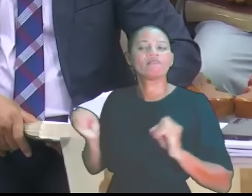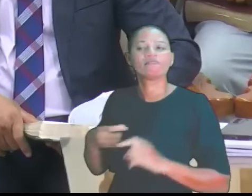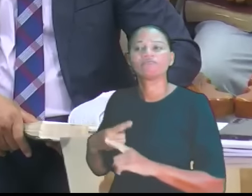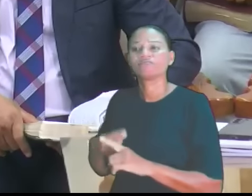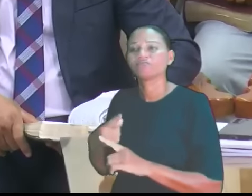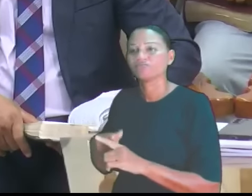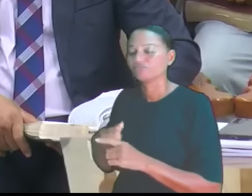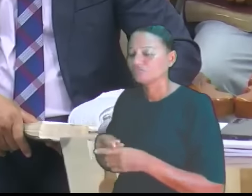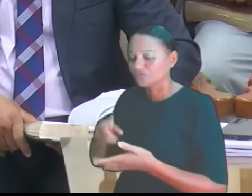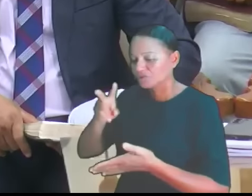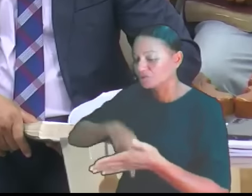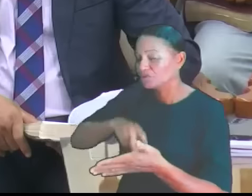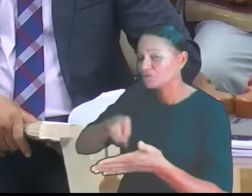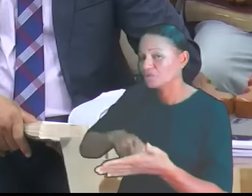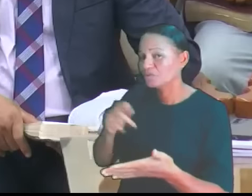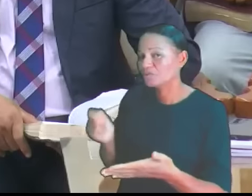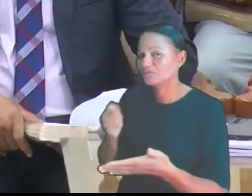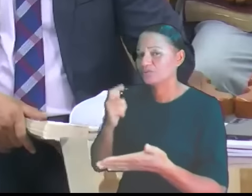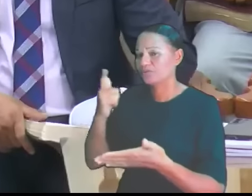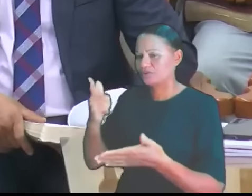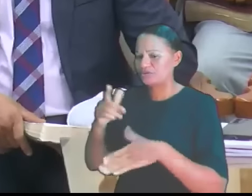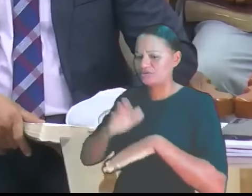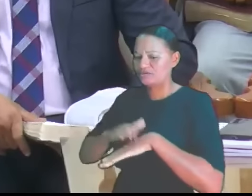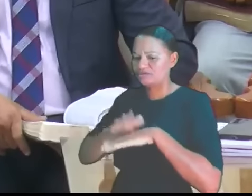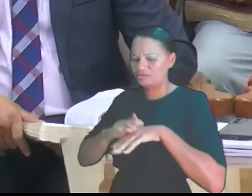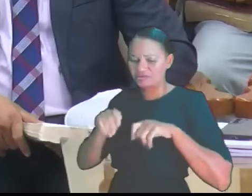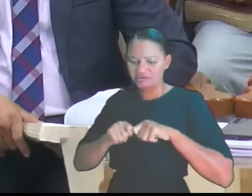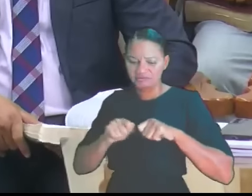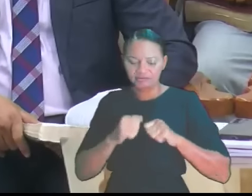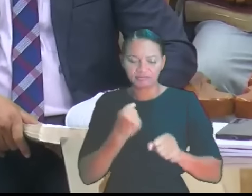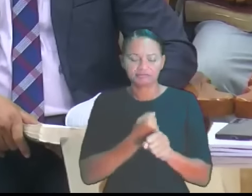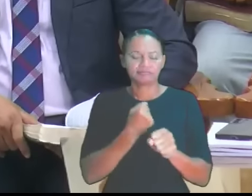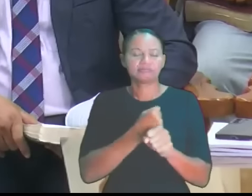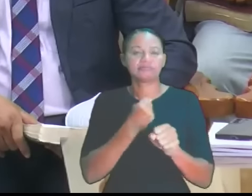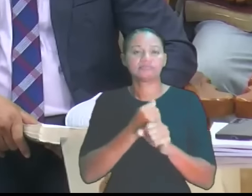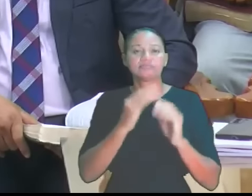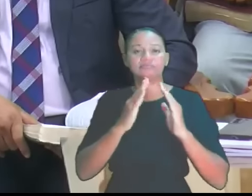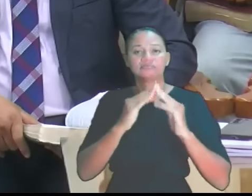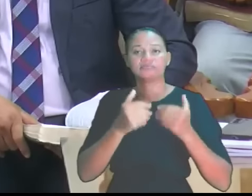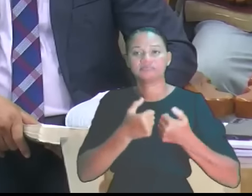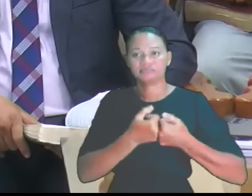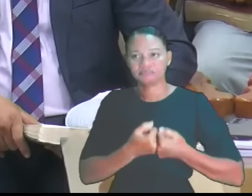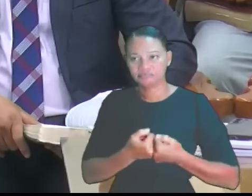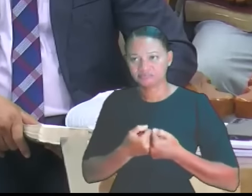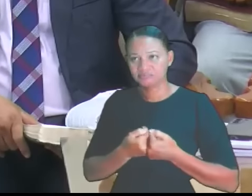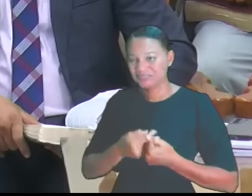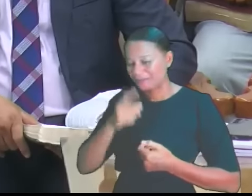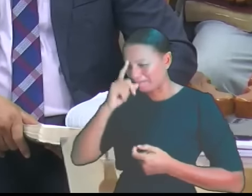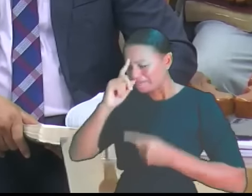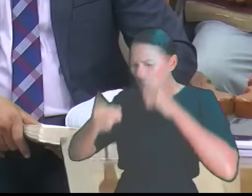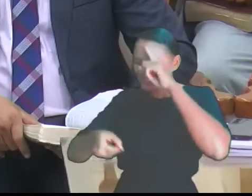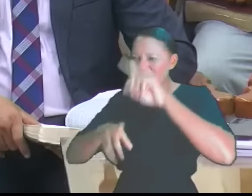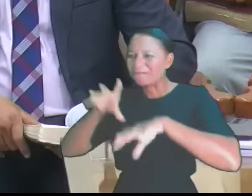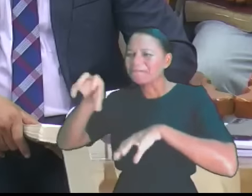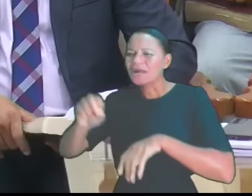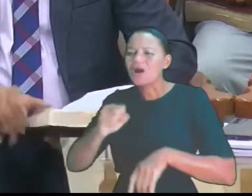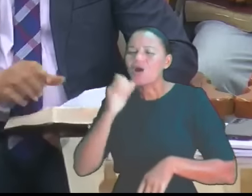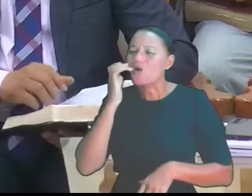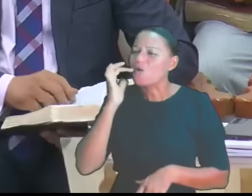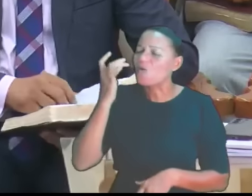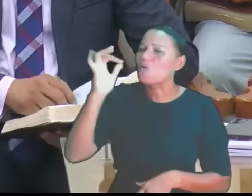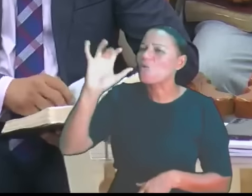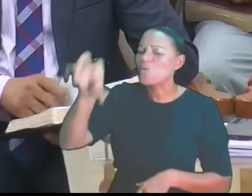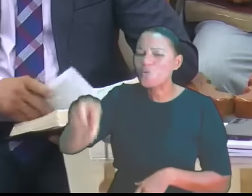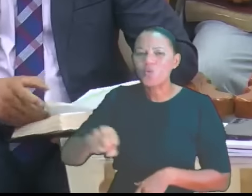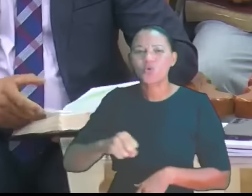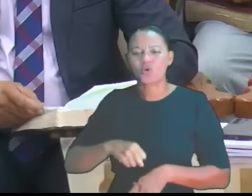Davi fez quando da construção do templo. A Bíblia diz que ele mandou buscar ouro e prepara ouro, e aí